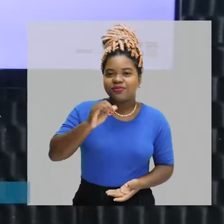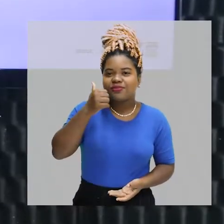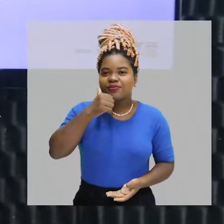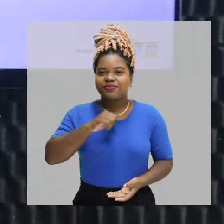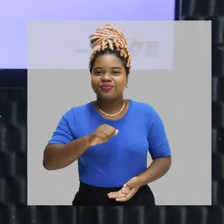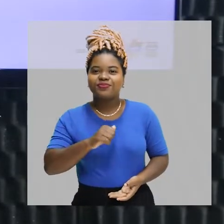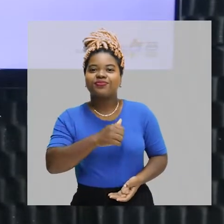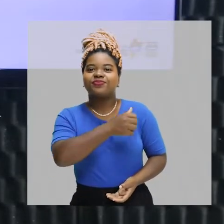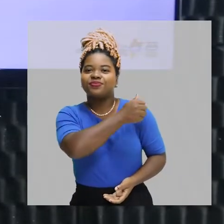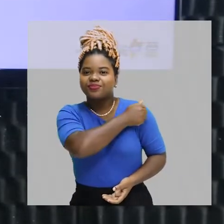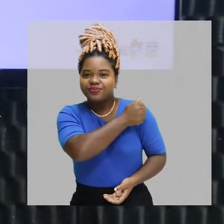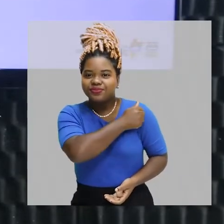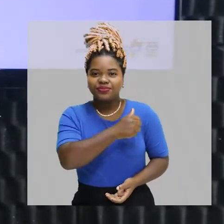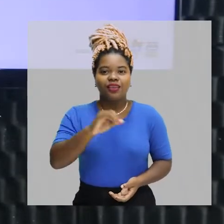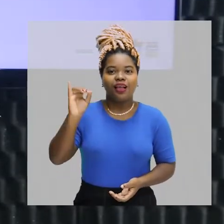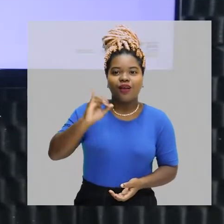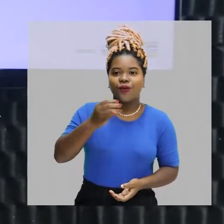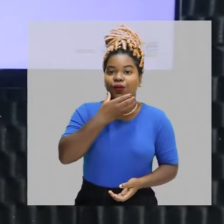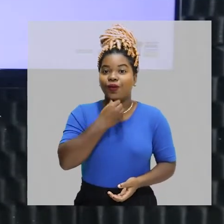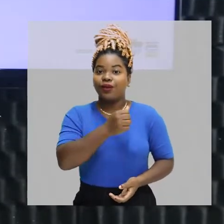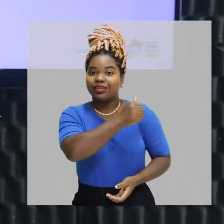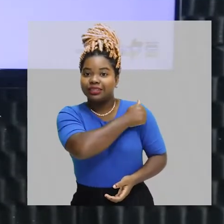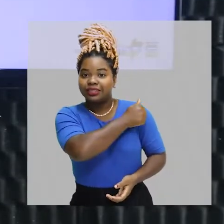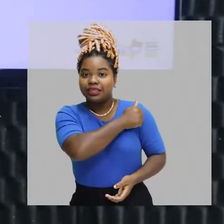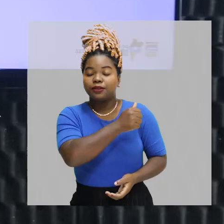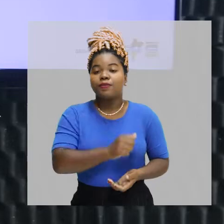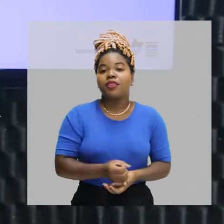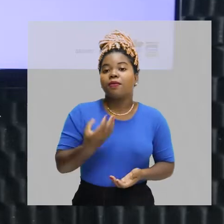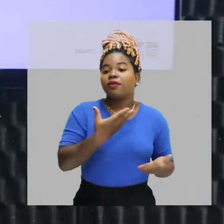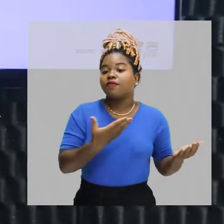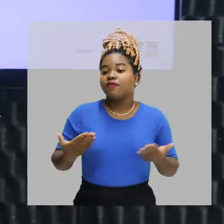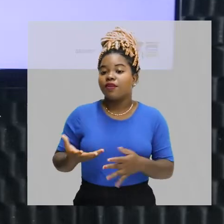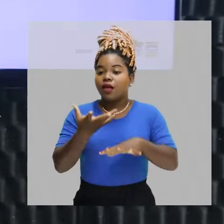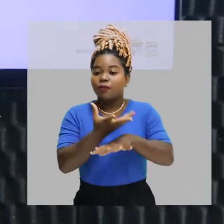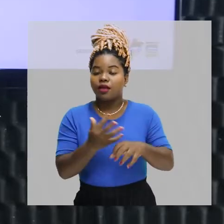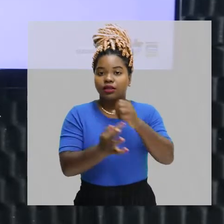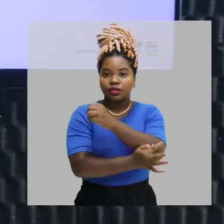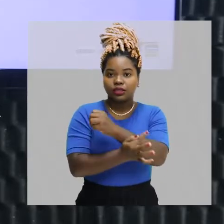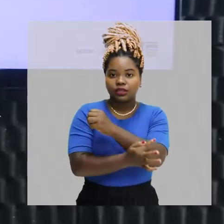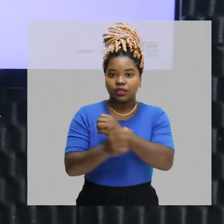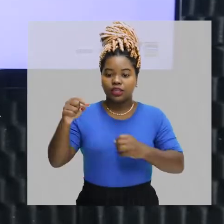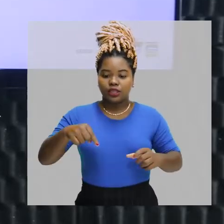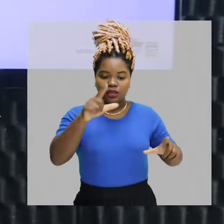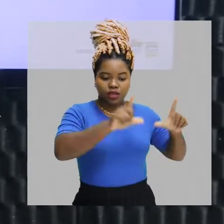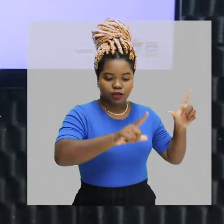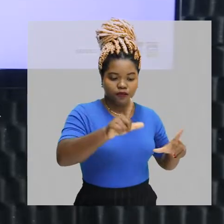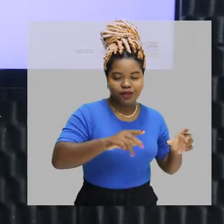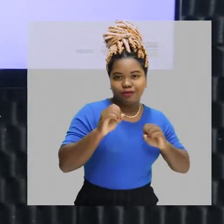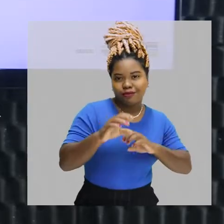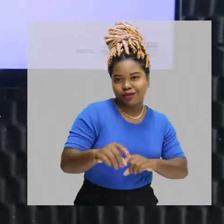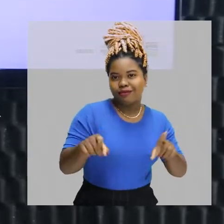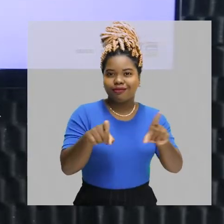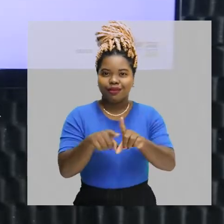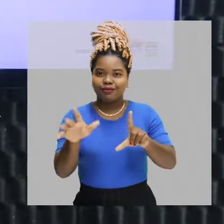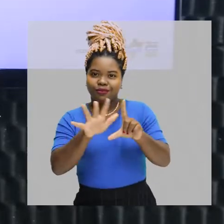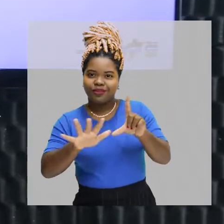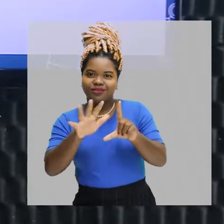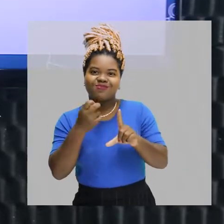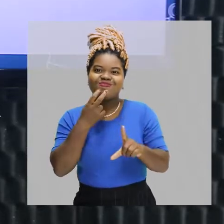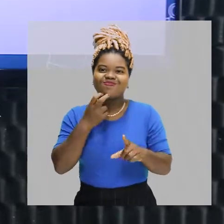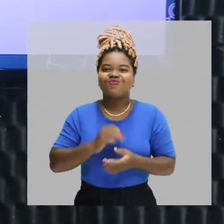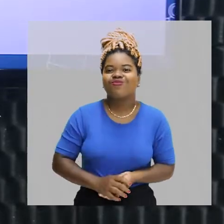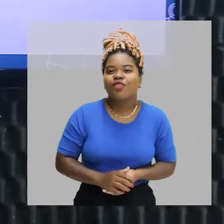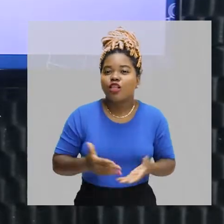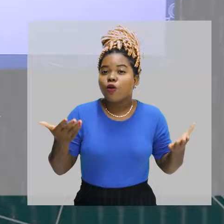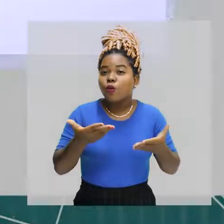Olá, aluna. Olá, aluno. Seja bem-vindo a mais uma aula de física aqui pela TV Educação e também pela plataforma Gonçalves Dias. Bom, a aula de